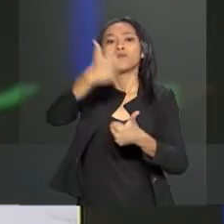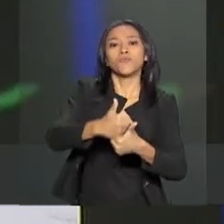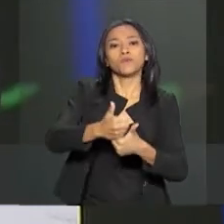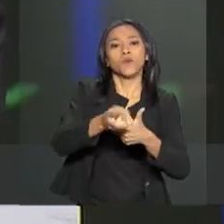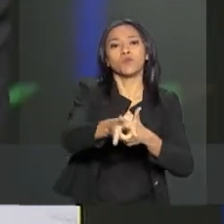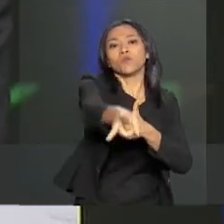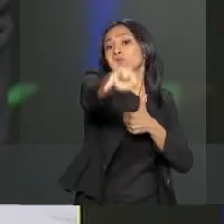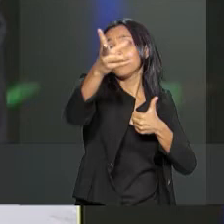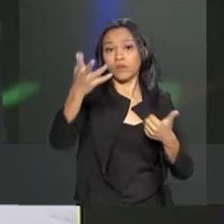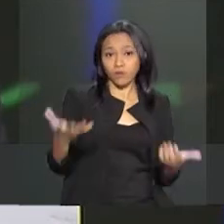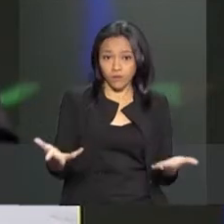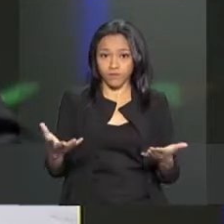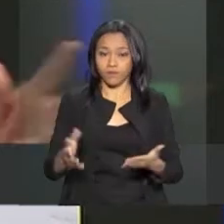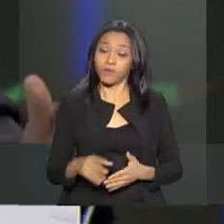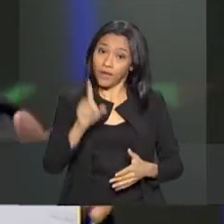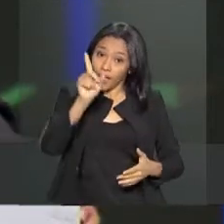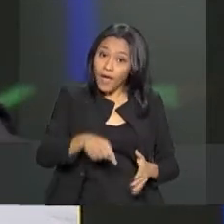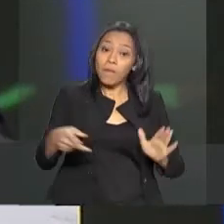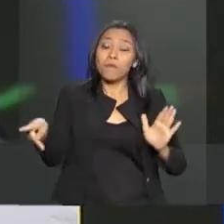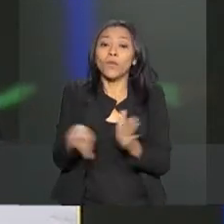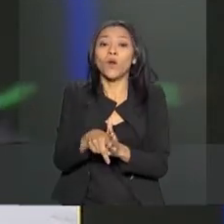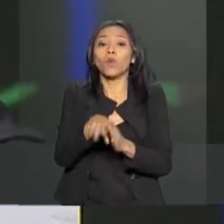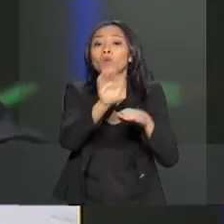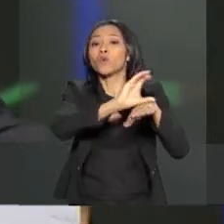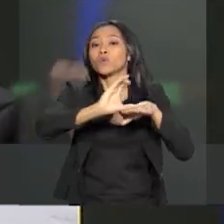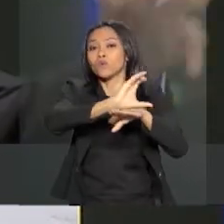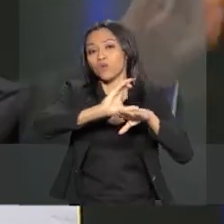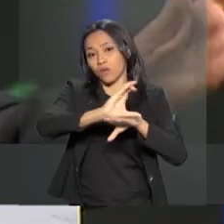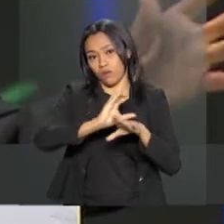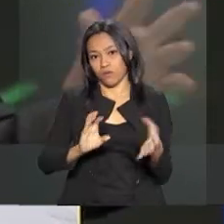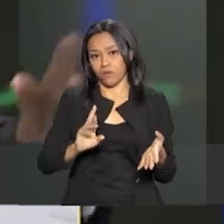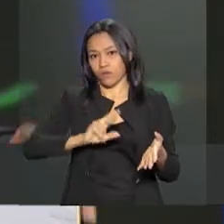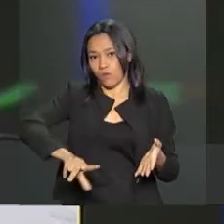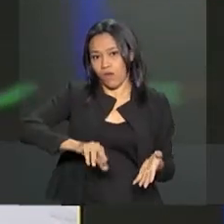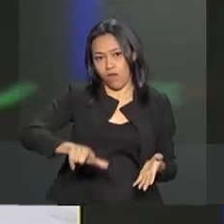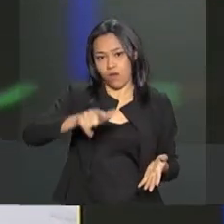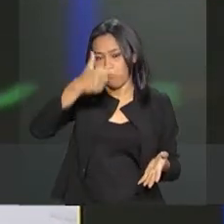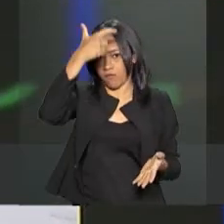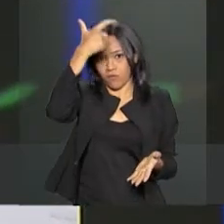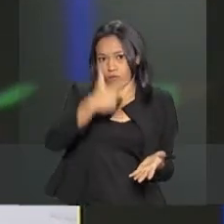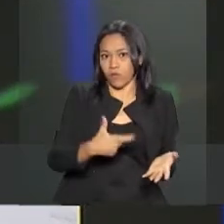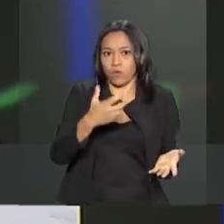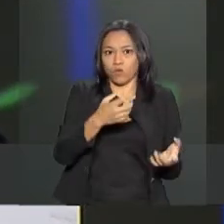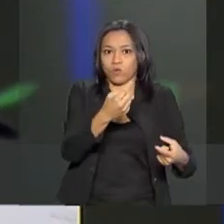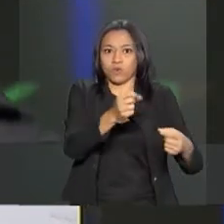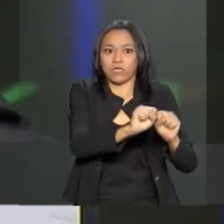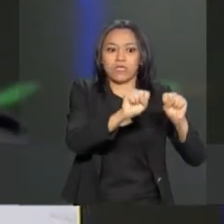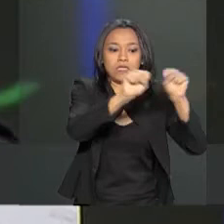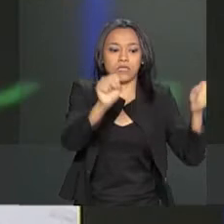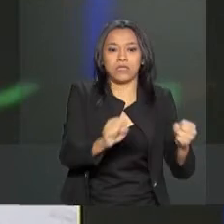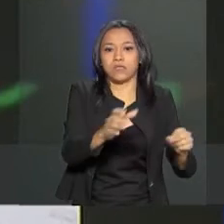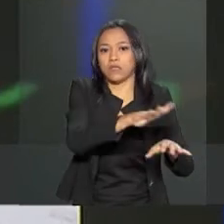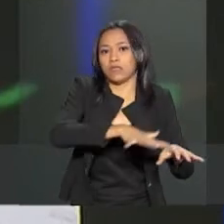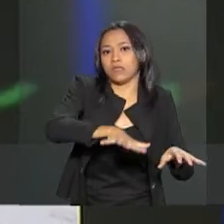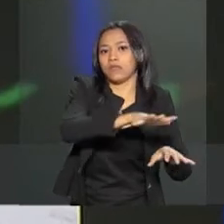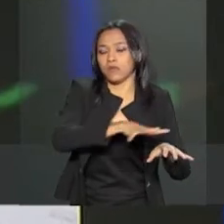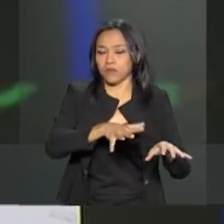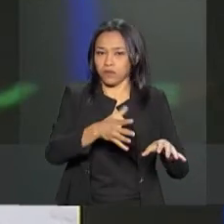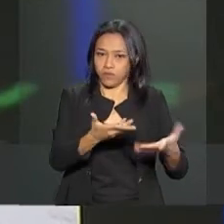Eu confesso que, ao longo do tempo, vivi os dois lados, situação e oposição. E, curiosamente, eu